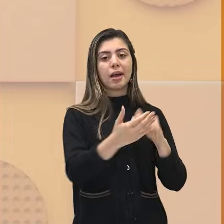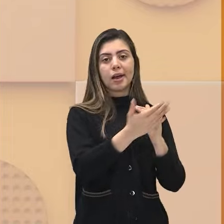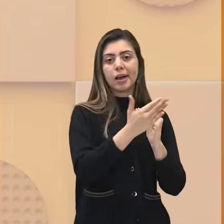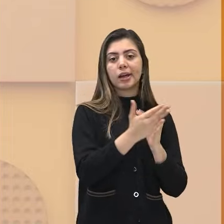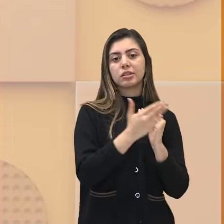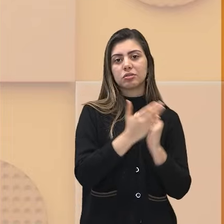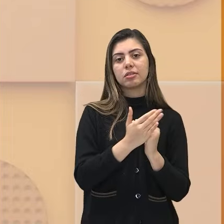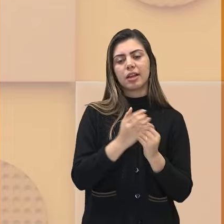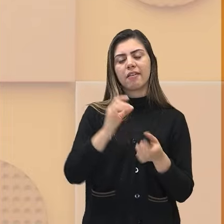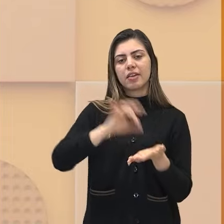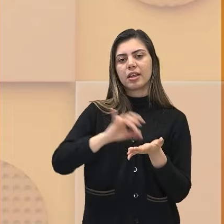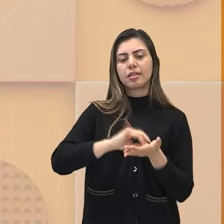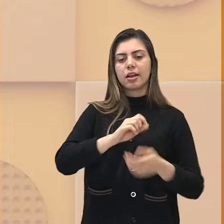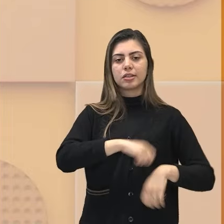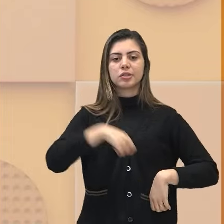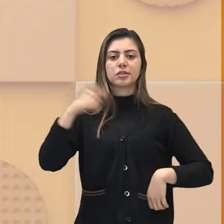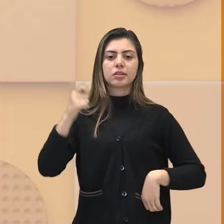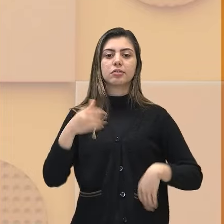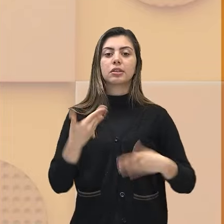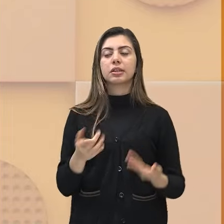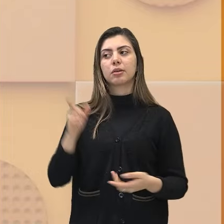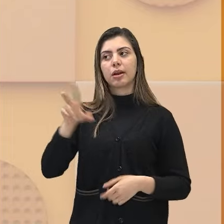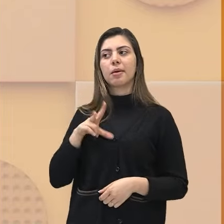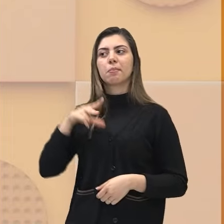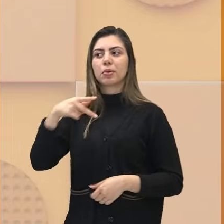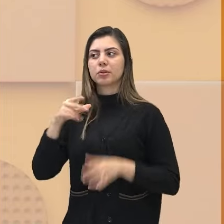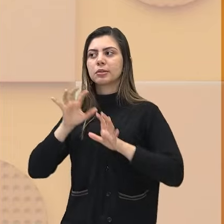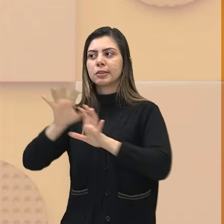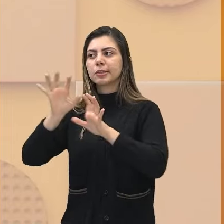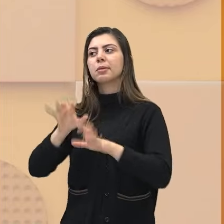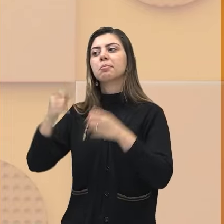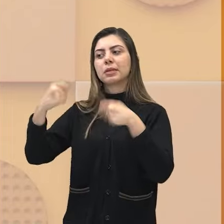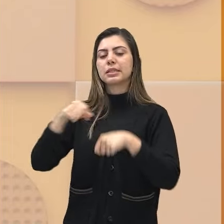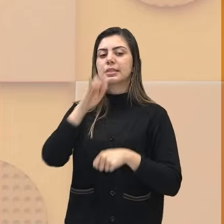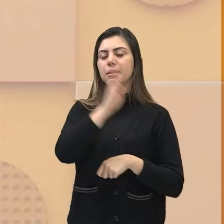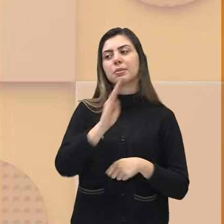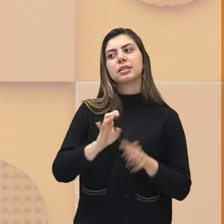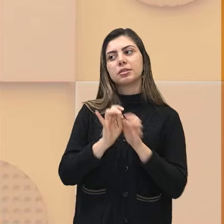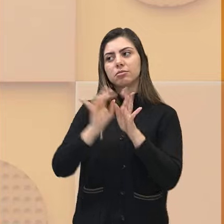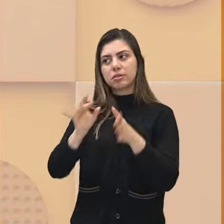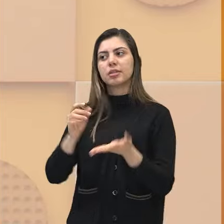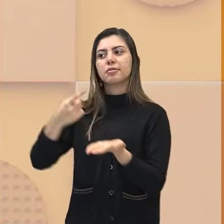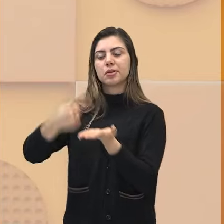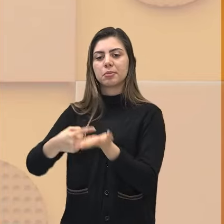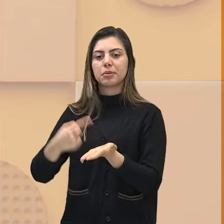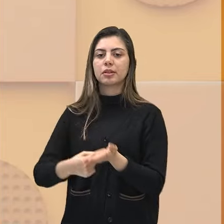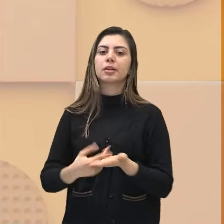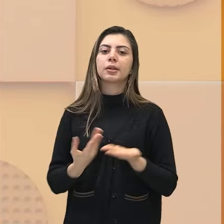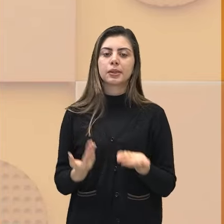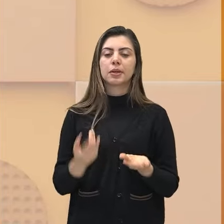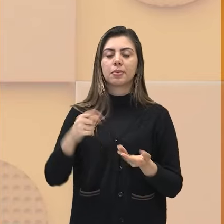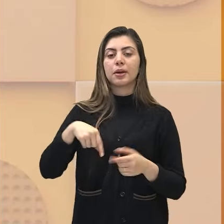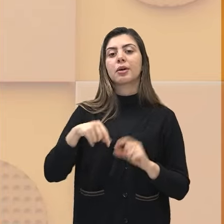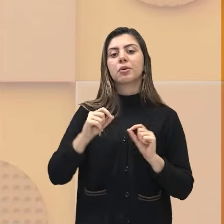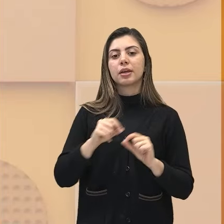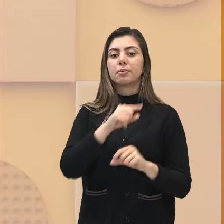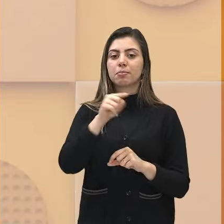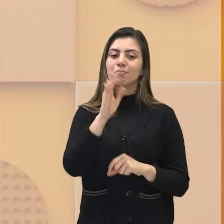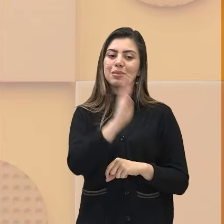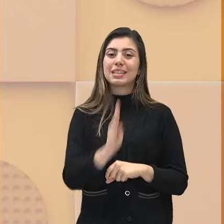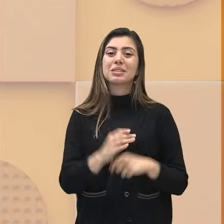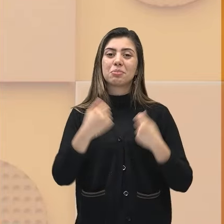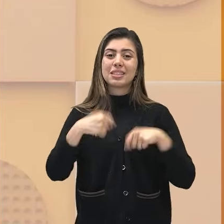sua independência para forçar Portugal também a reconhecer, além do chamado ressarcimento econômico, né? Ou seja, o